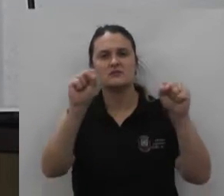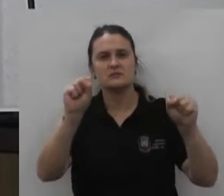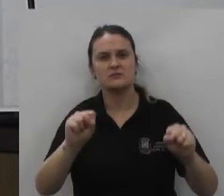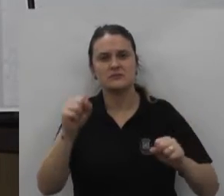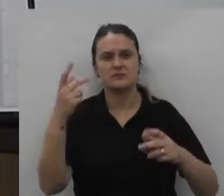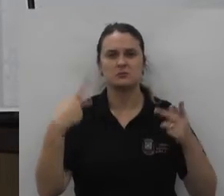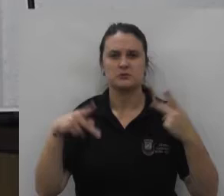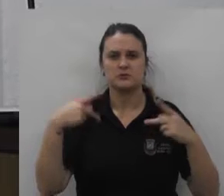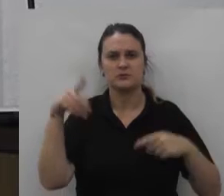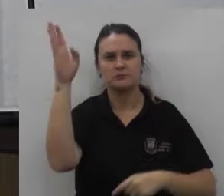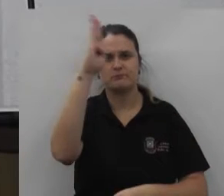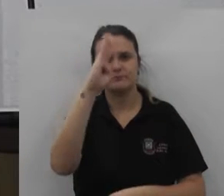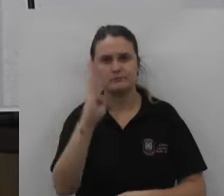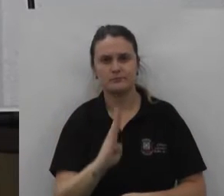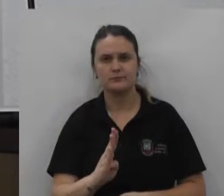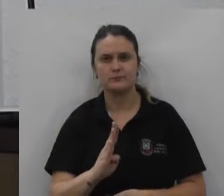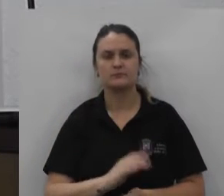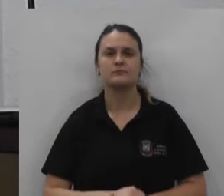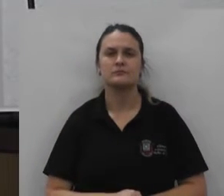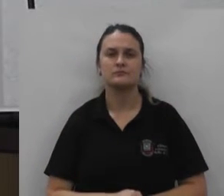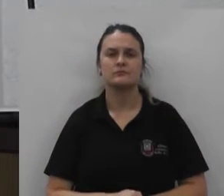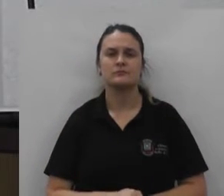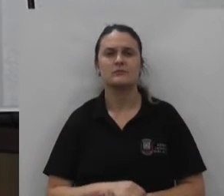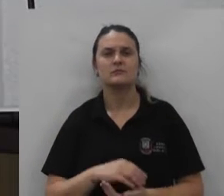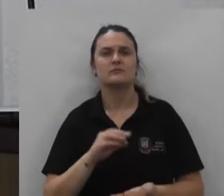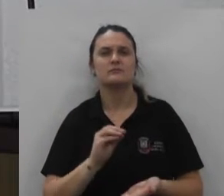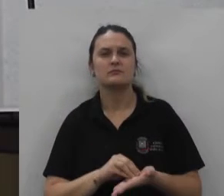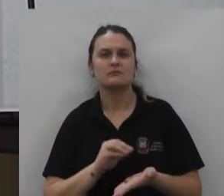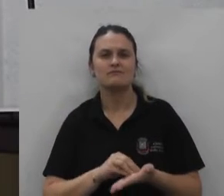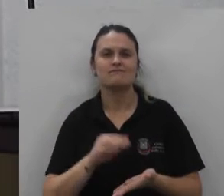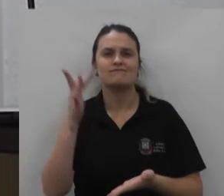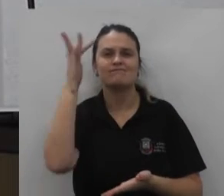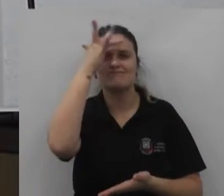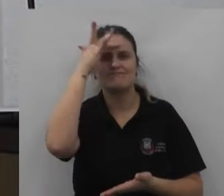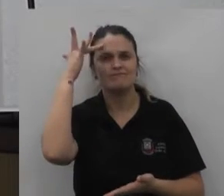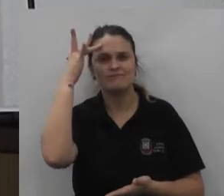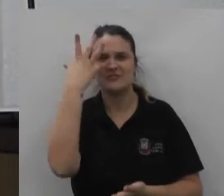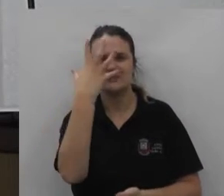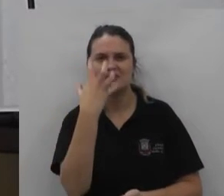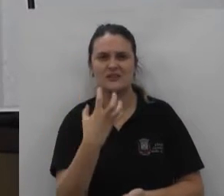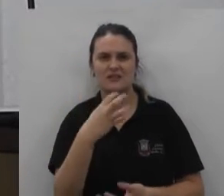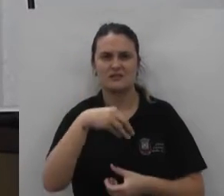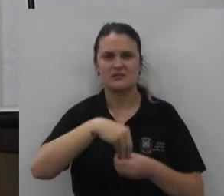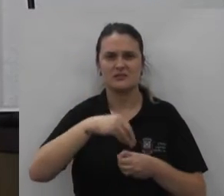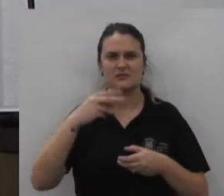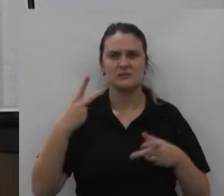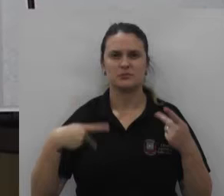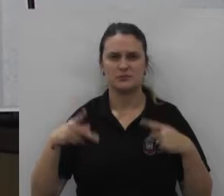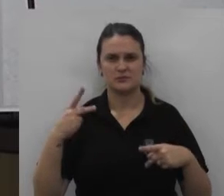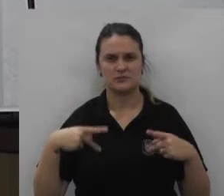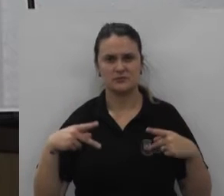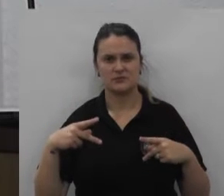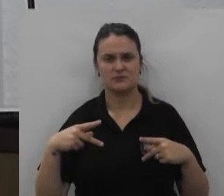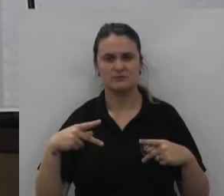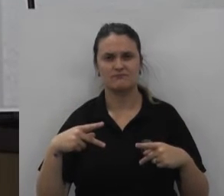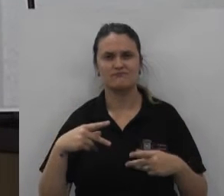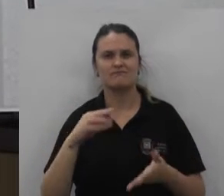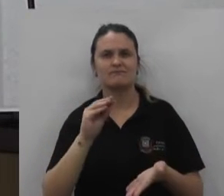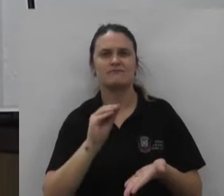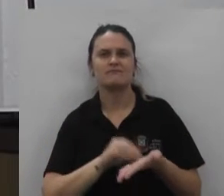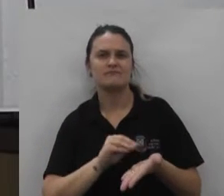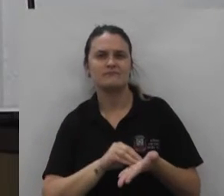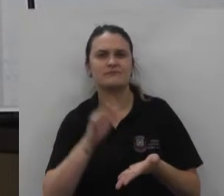sistema político do Brasil. A falta de pessoas sérias na política.